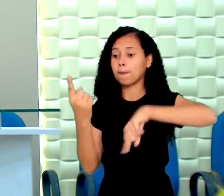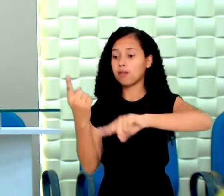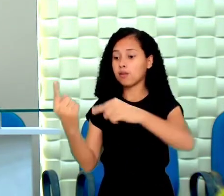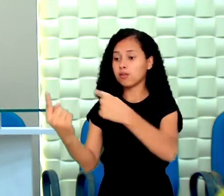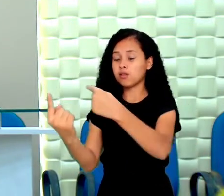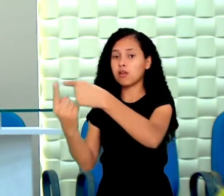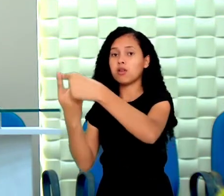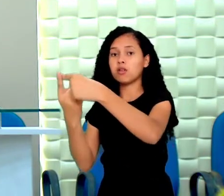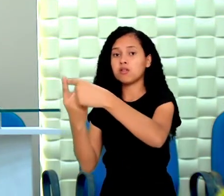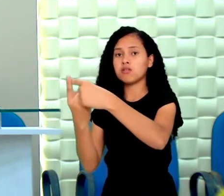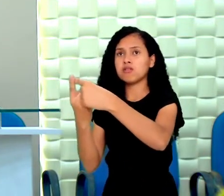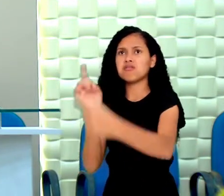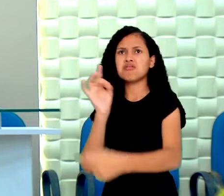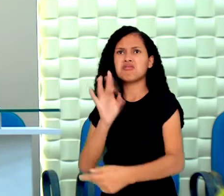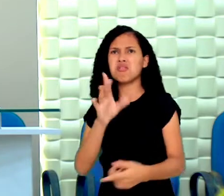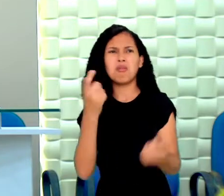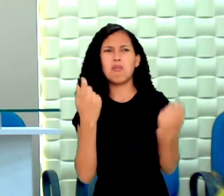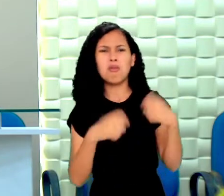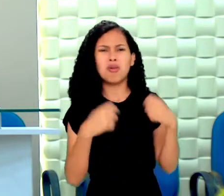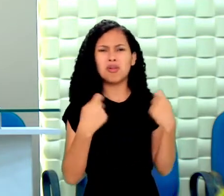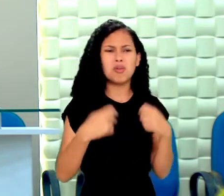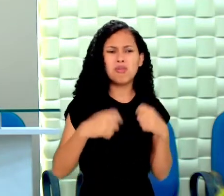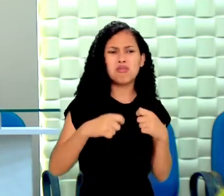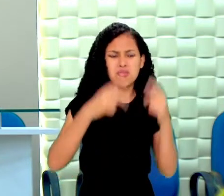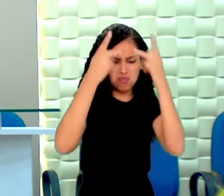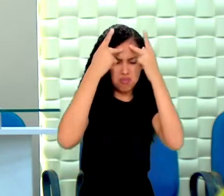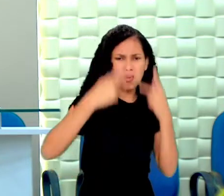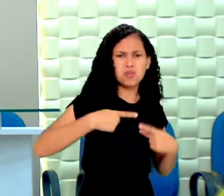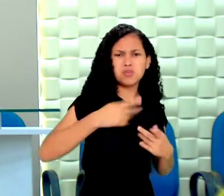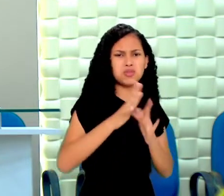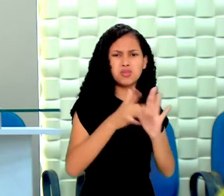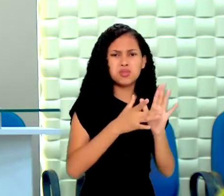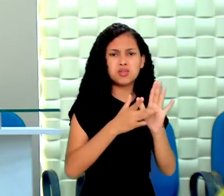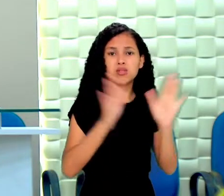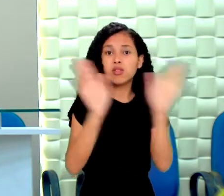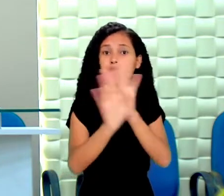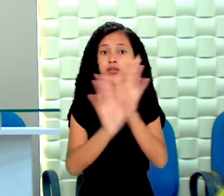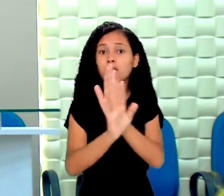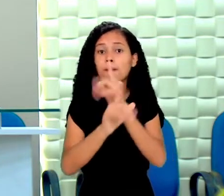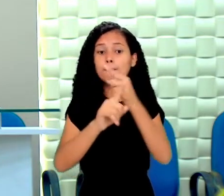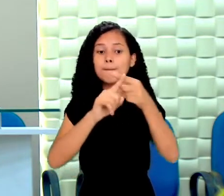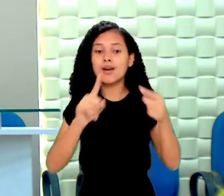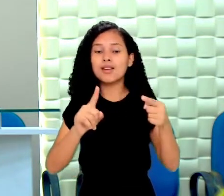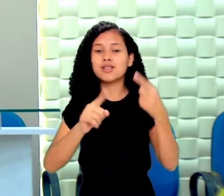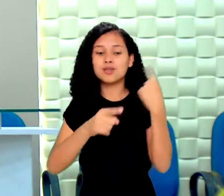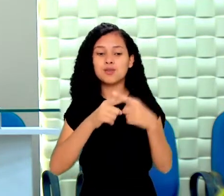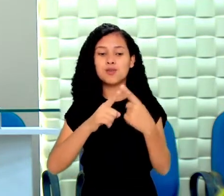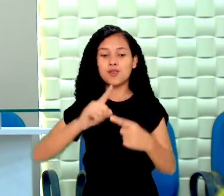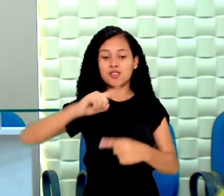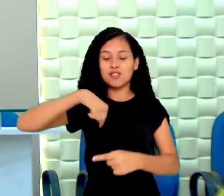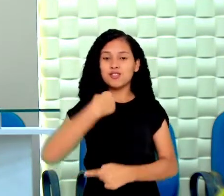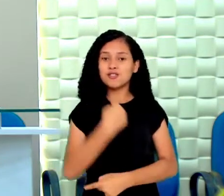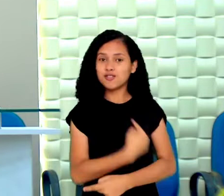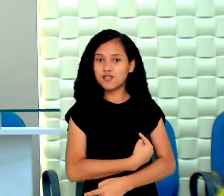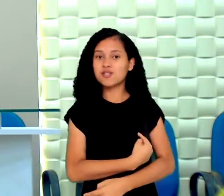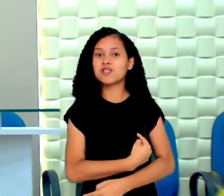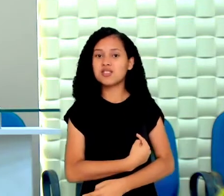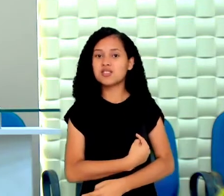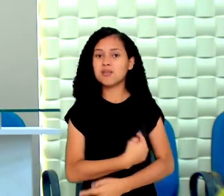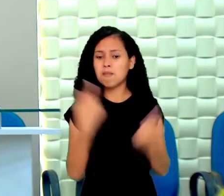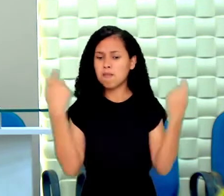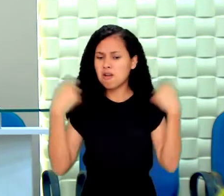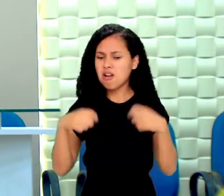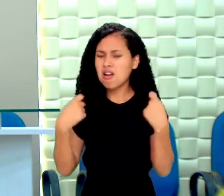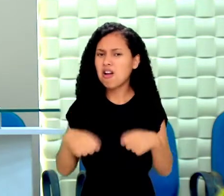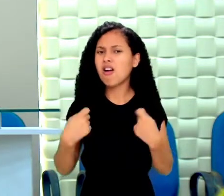Calvário não por necessidade dele, mas por necessidade nossa, por necessidade sua,